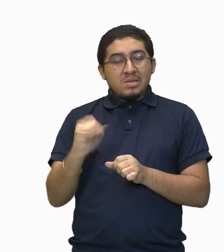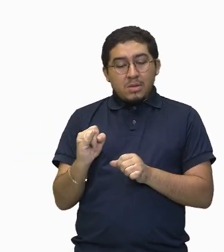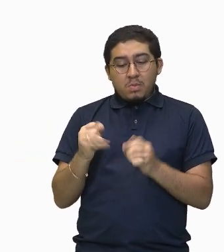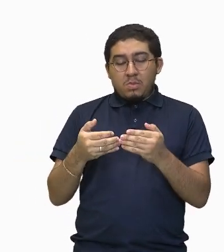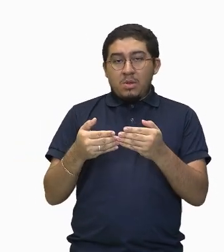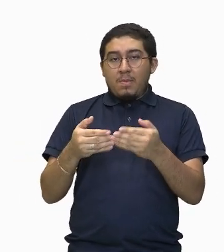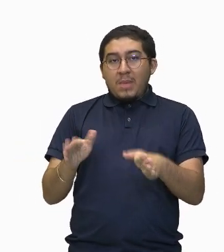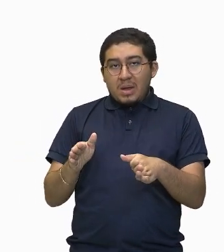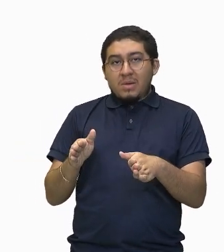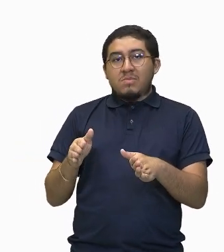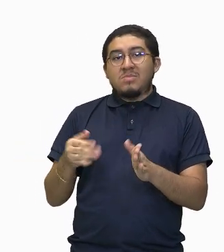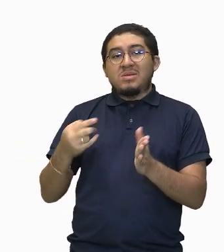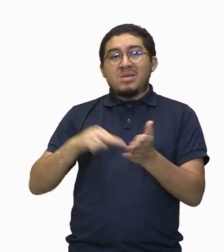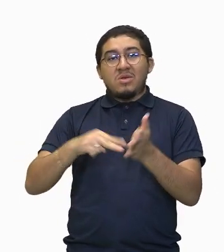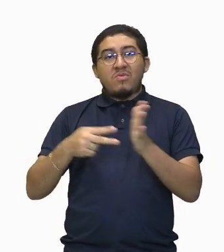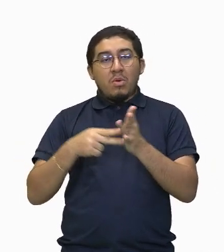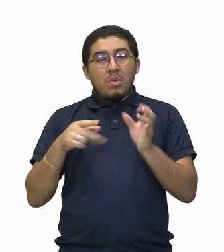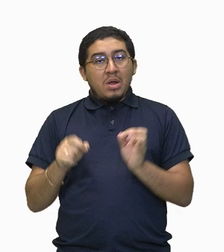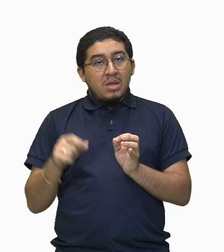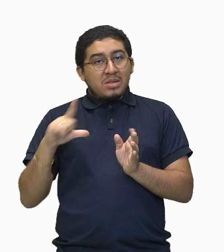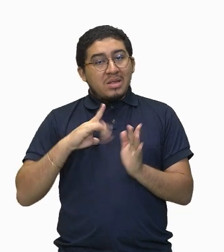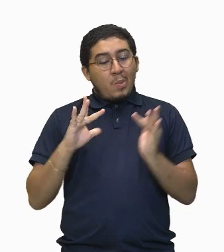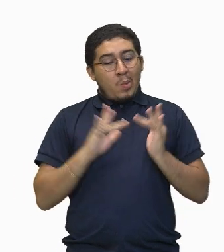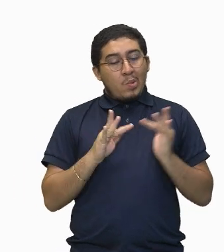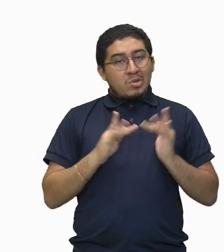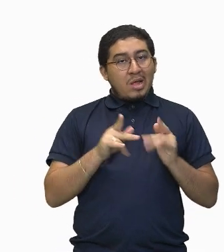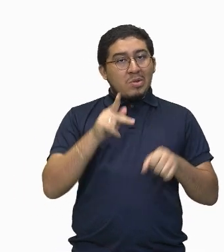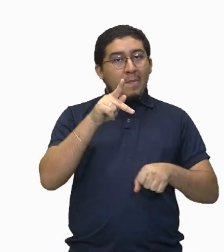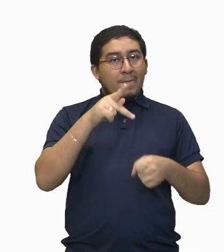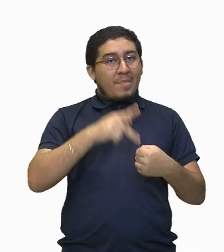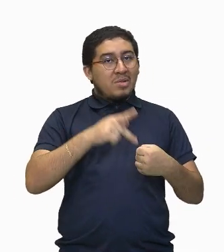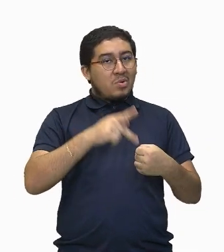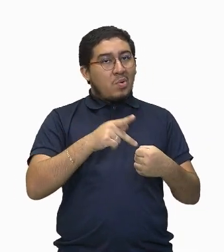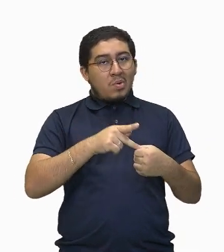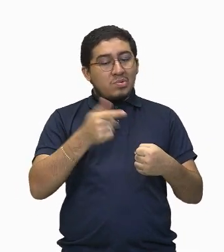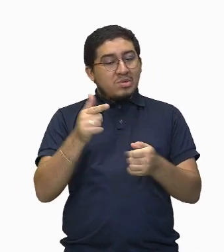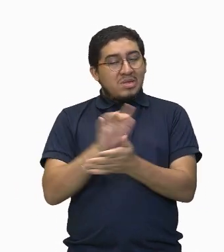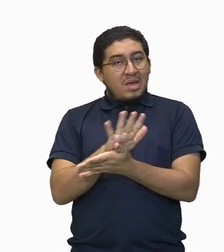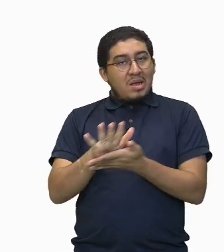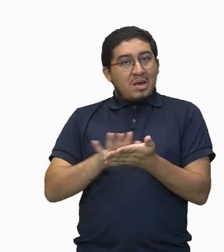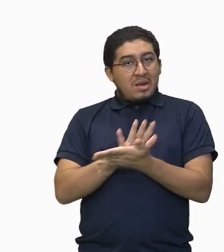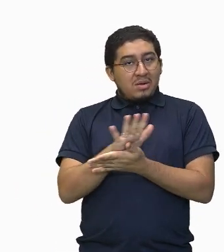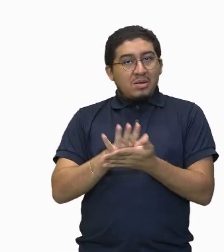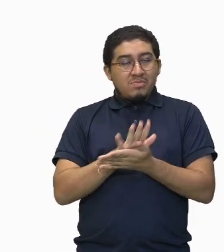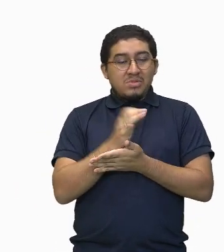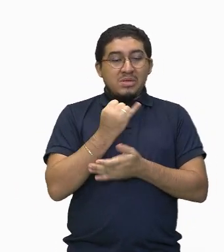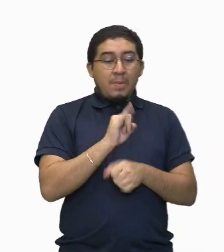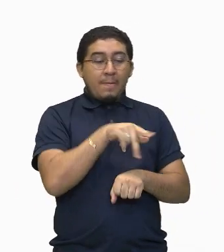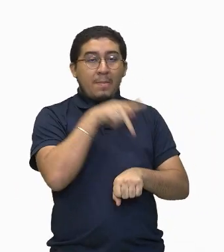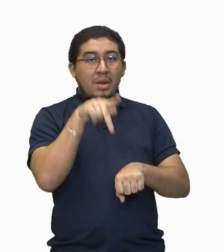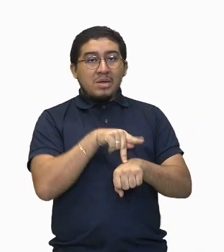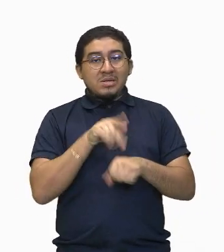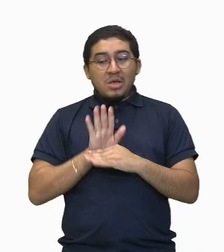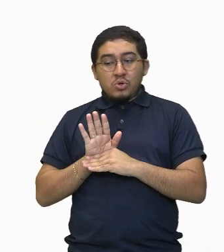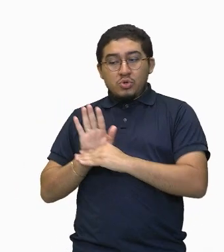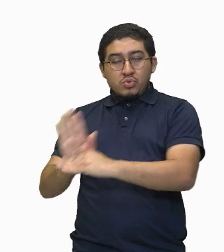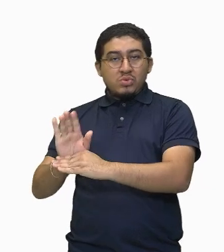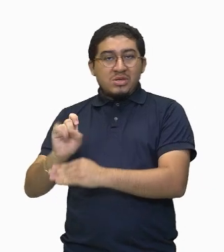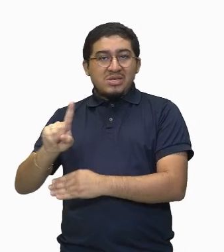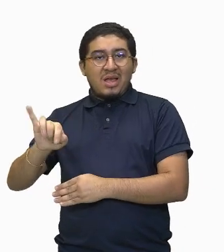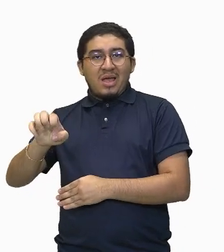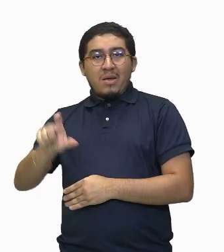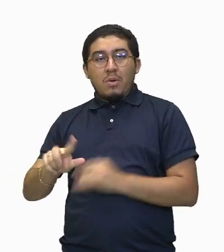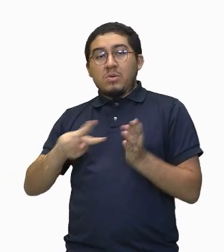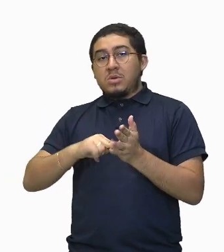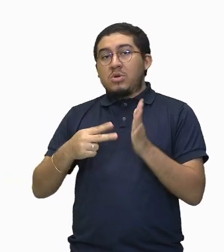vão limitar o acesso do petróleo aos países ocidentais que estão apoiando Israel. Isso vai fazer com que o